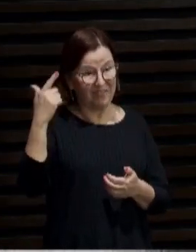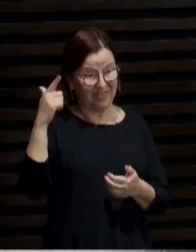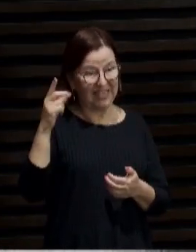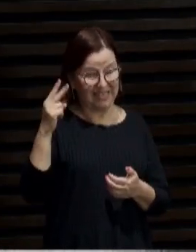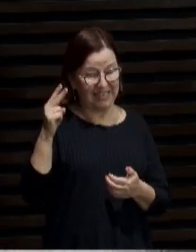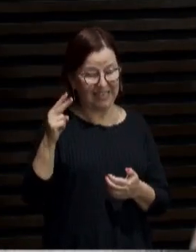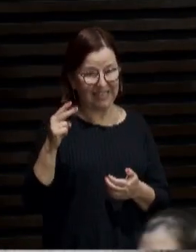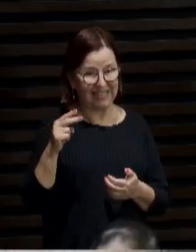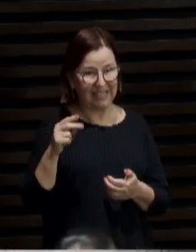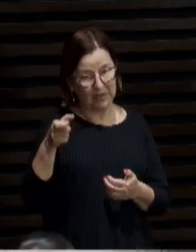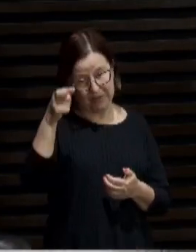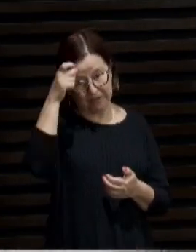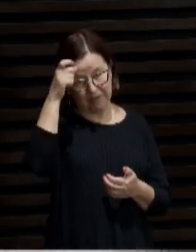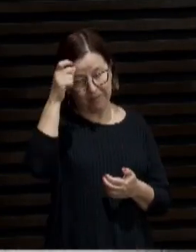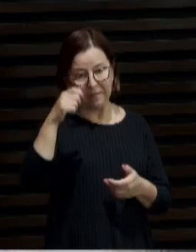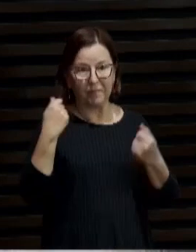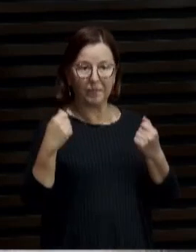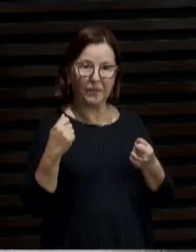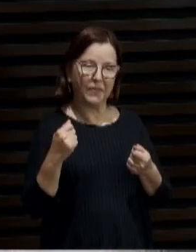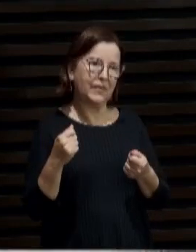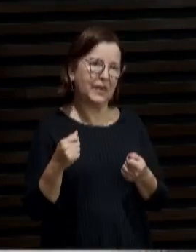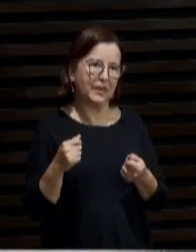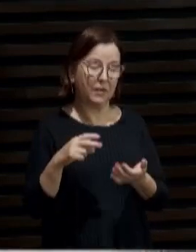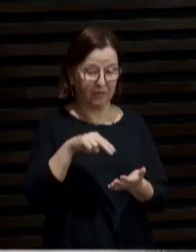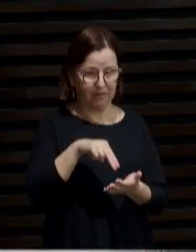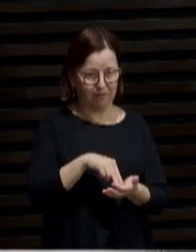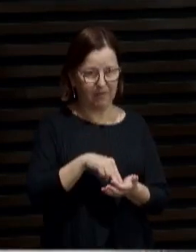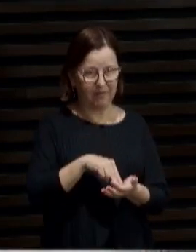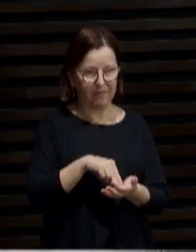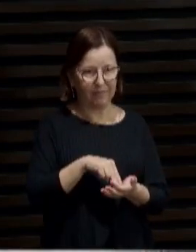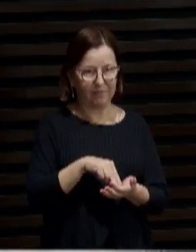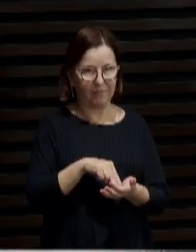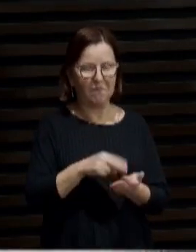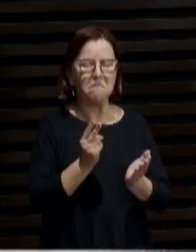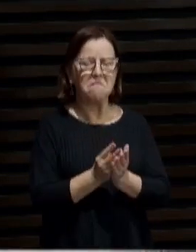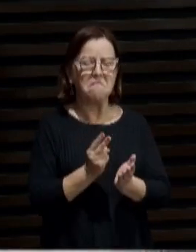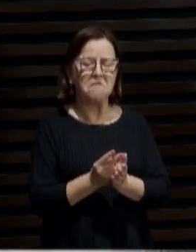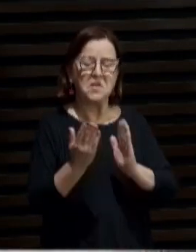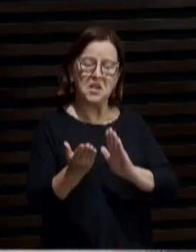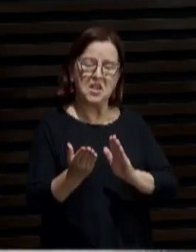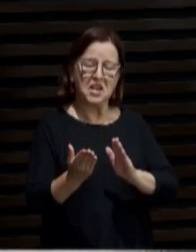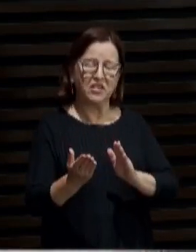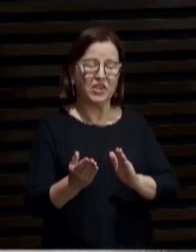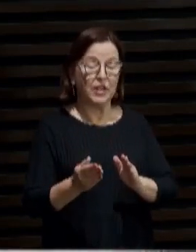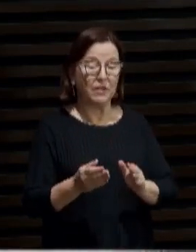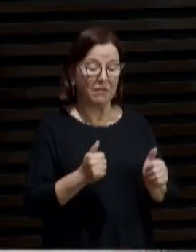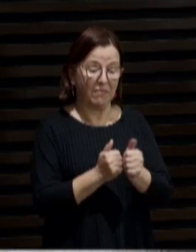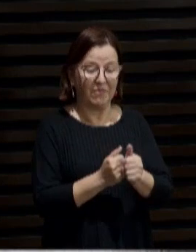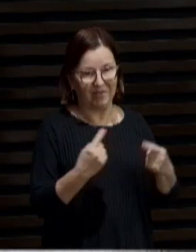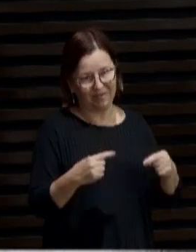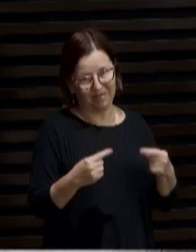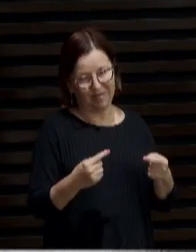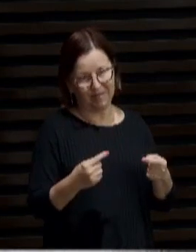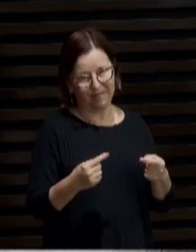Necessitamos da perseverança dos discípulos de Pérgamo, mesmo diante das ameaças e perseguições. Ao mesmo